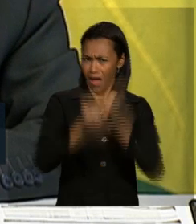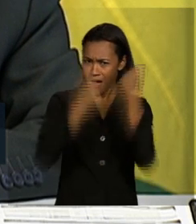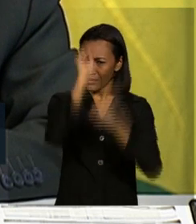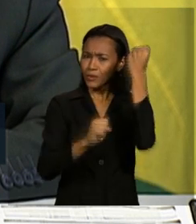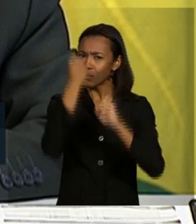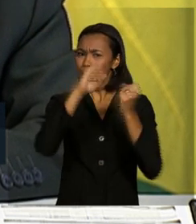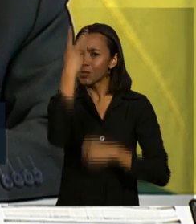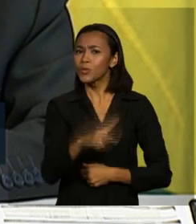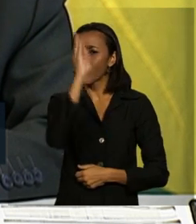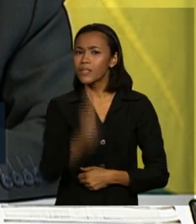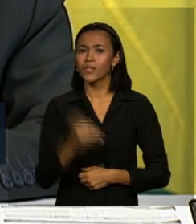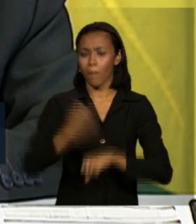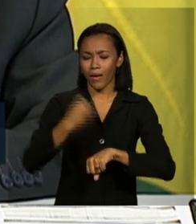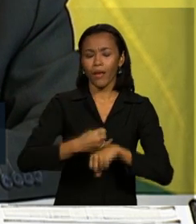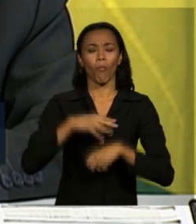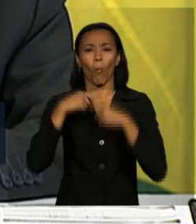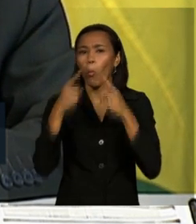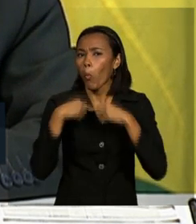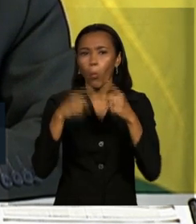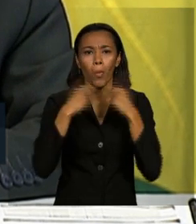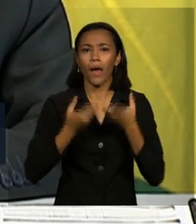enquanto nós não investível